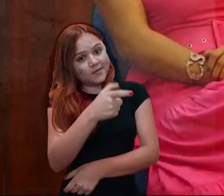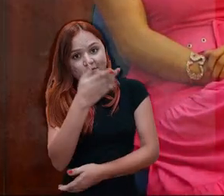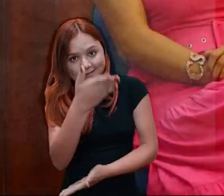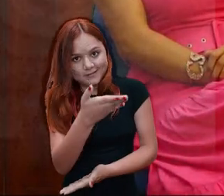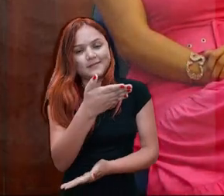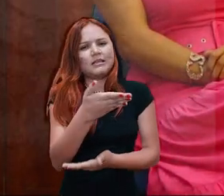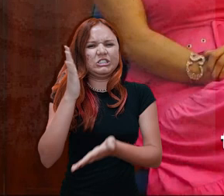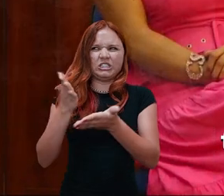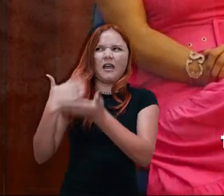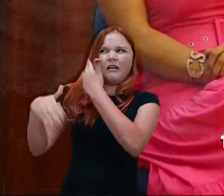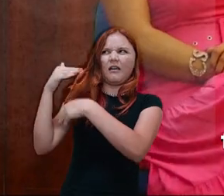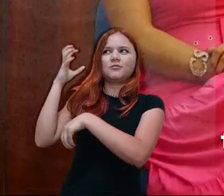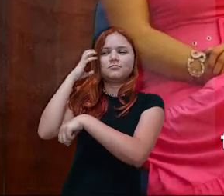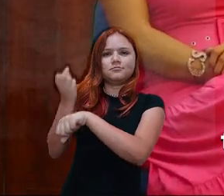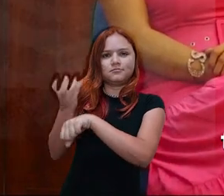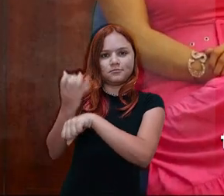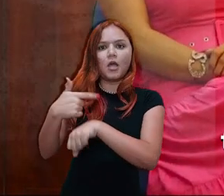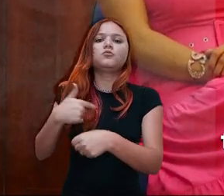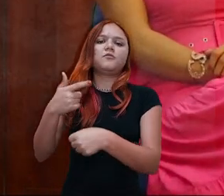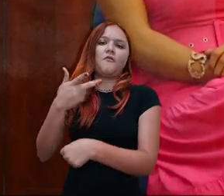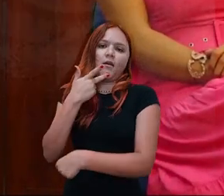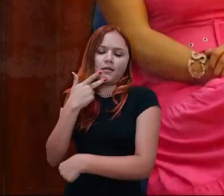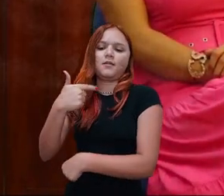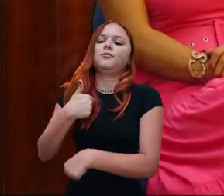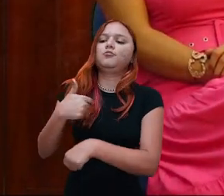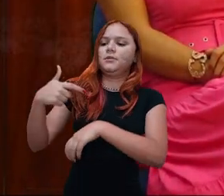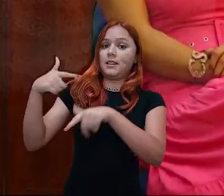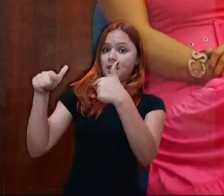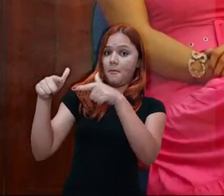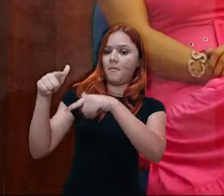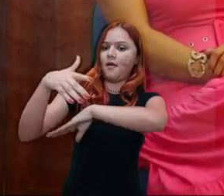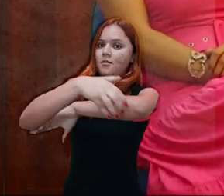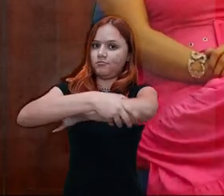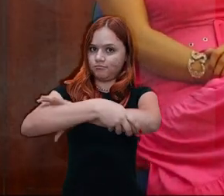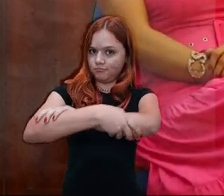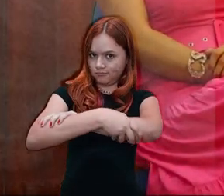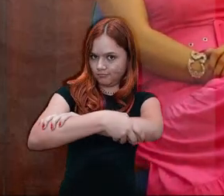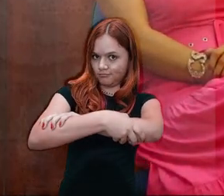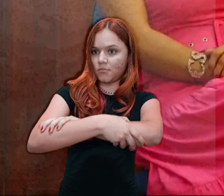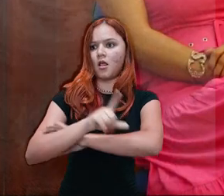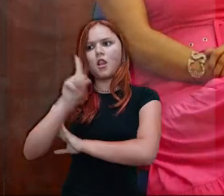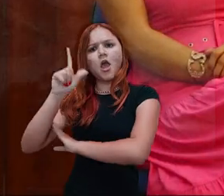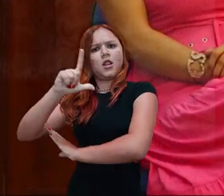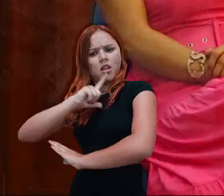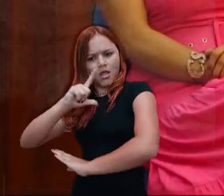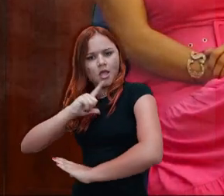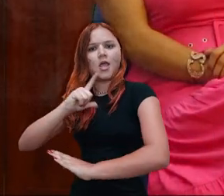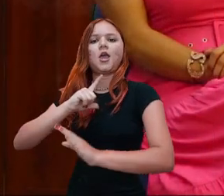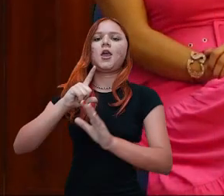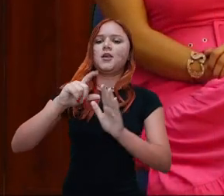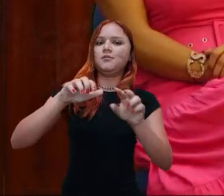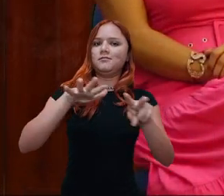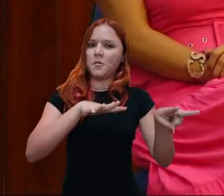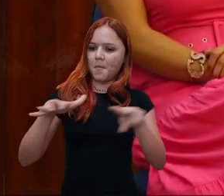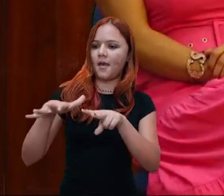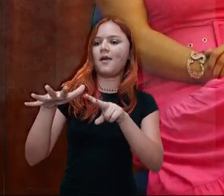falei no podcast passado, trabalho no Centro Raimundo Nonato, também estamos tendo ações sobre o autismo, e no